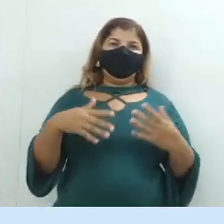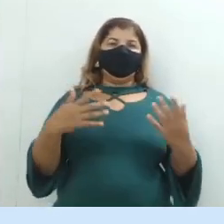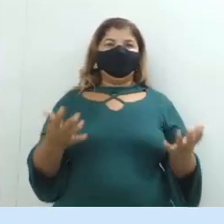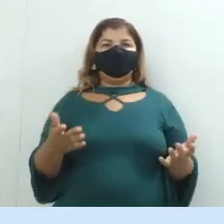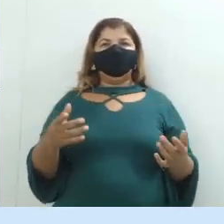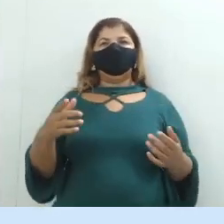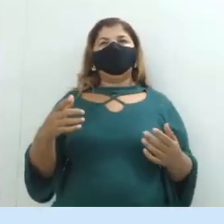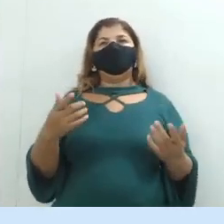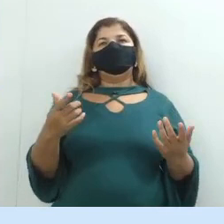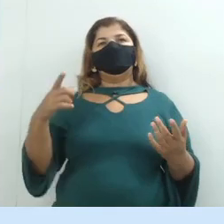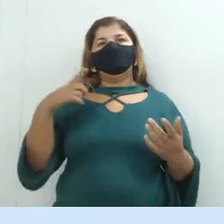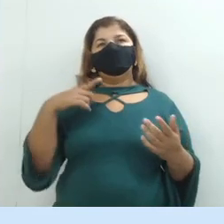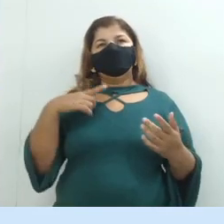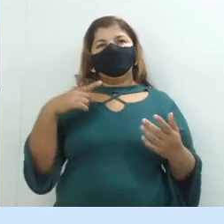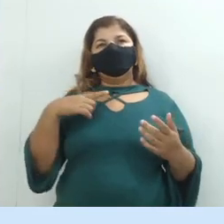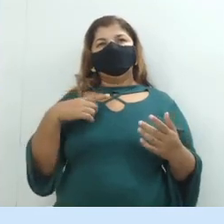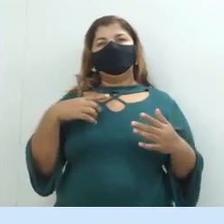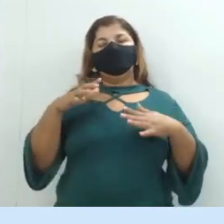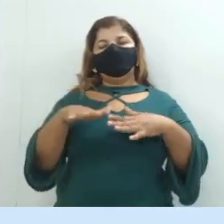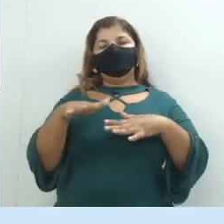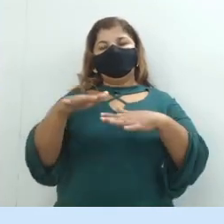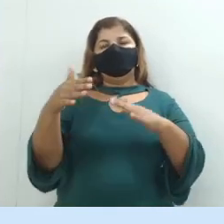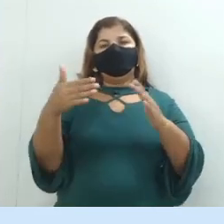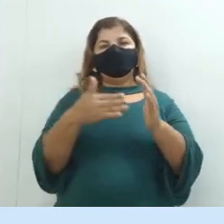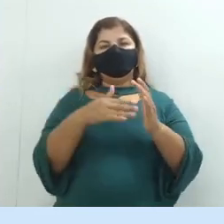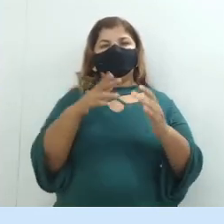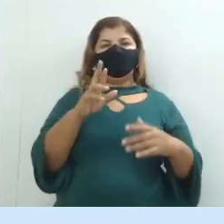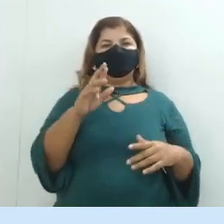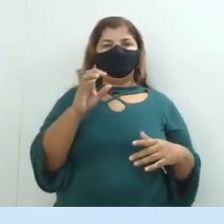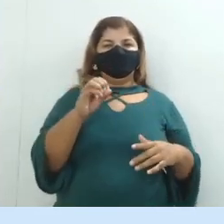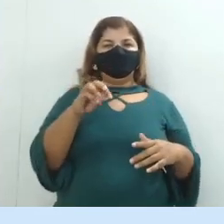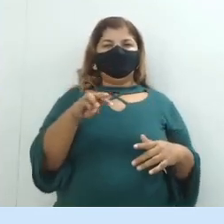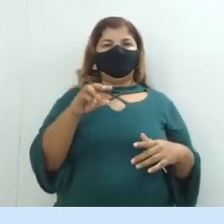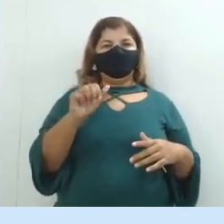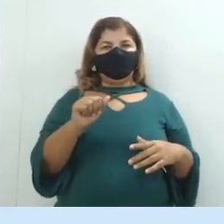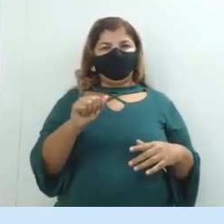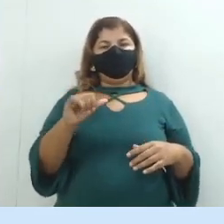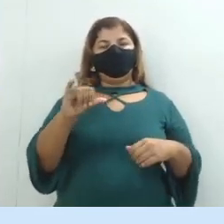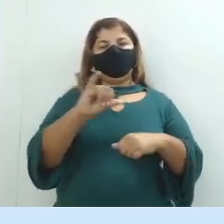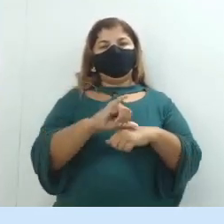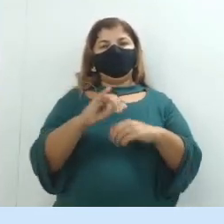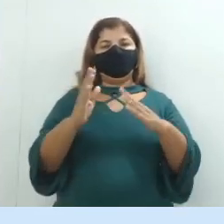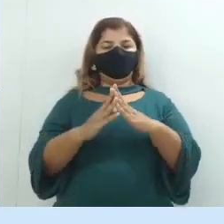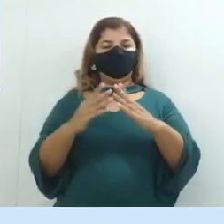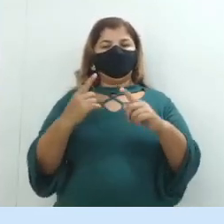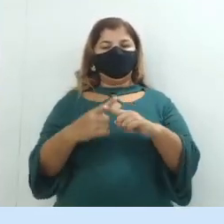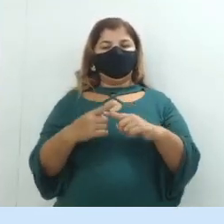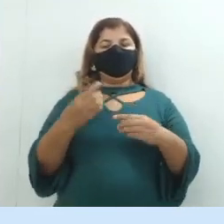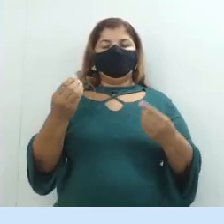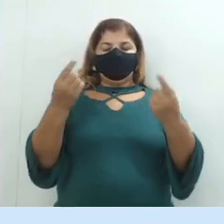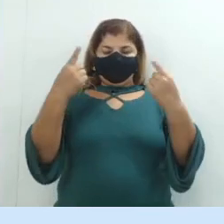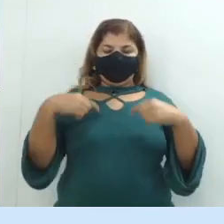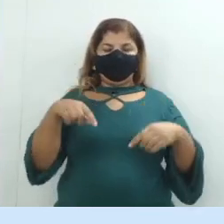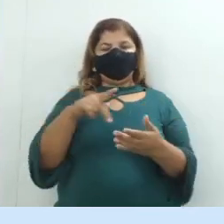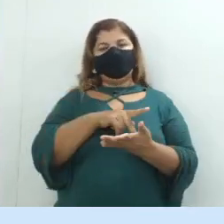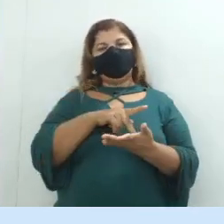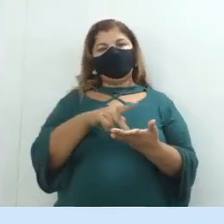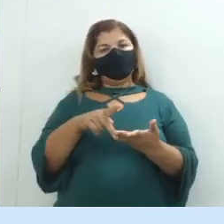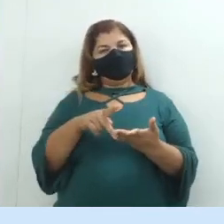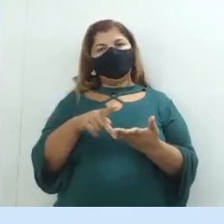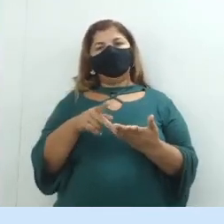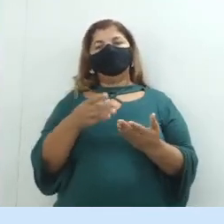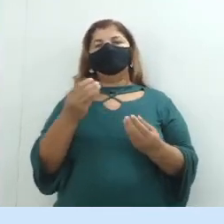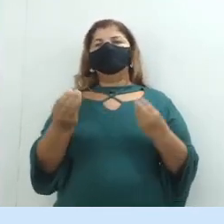uma peregrinação até Roma, Roma, a capital da igreja, né? No sentido de se purificar, no sentido de buscar